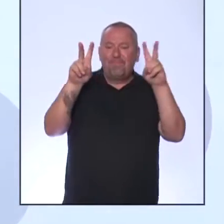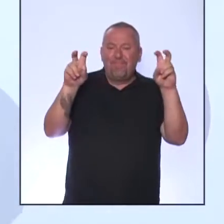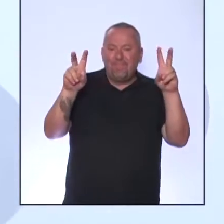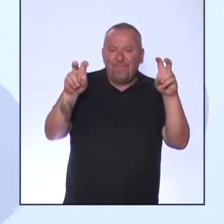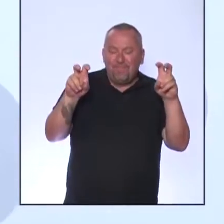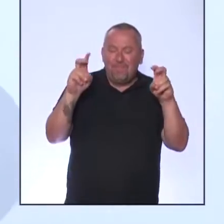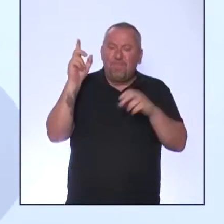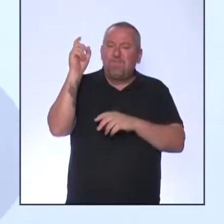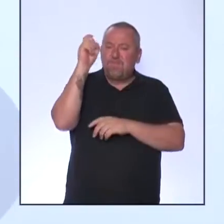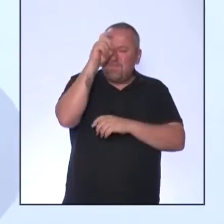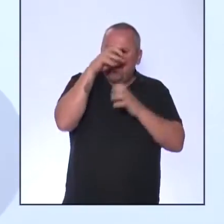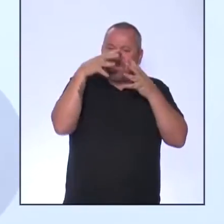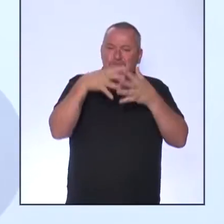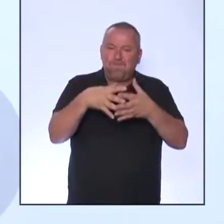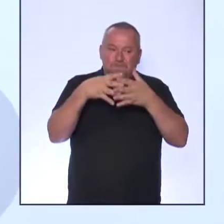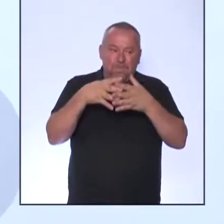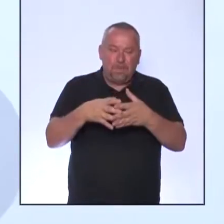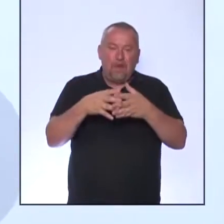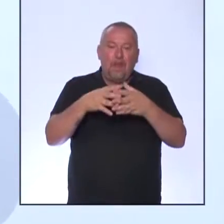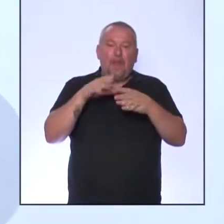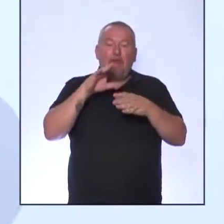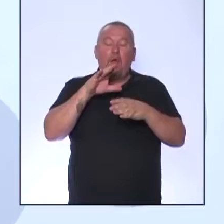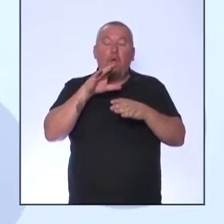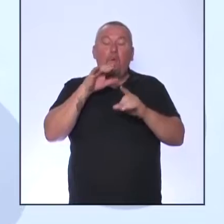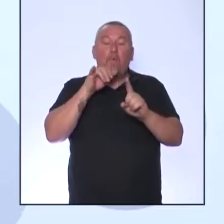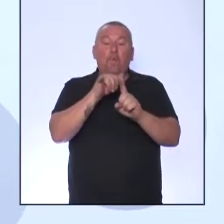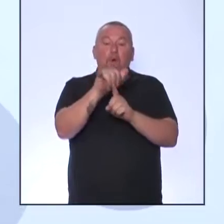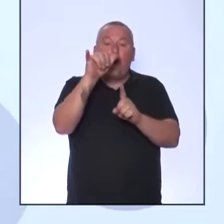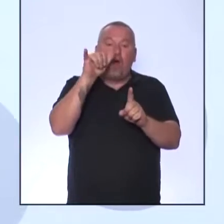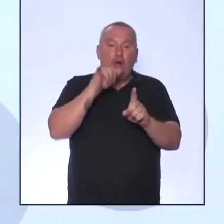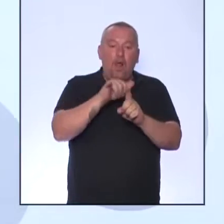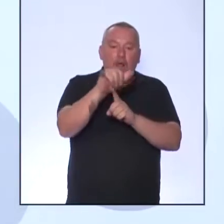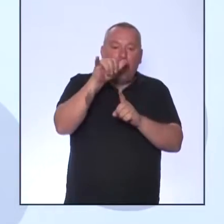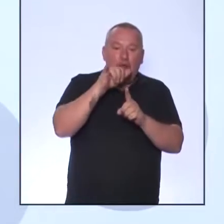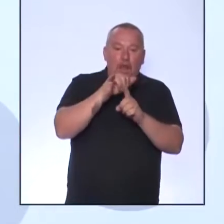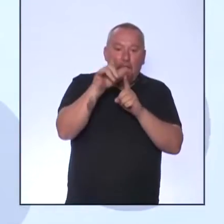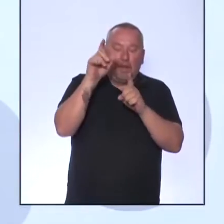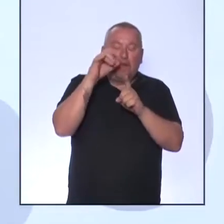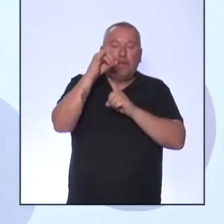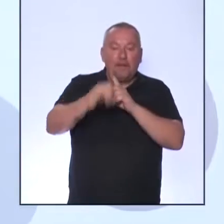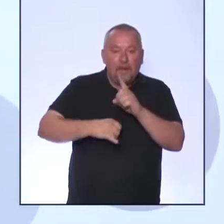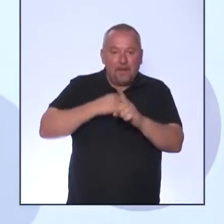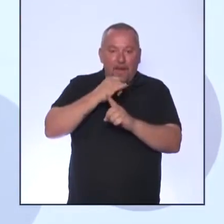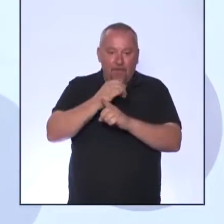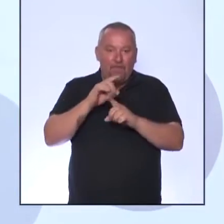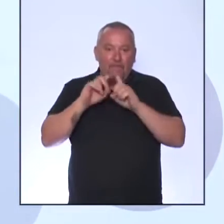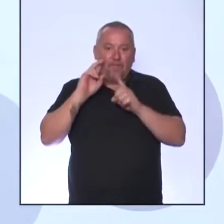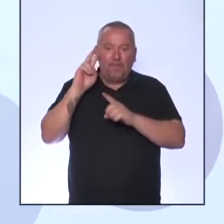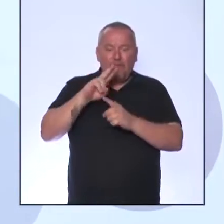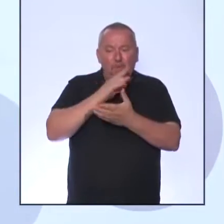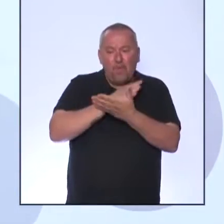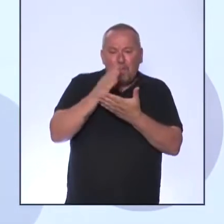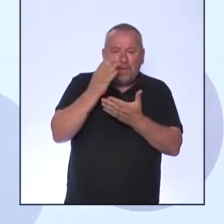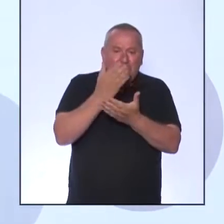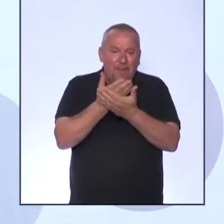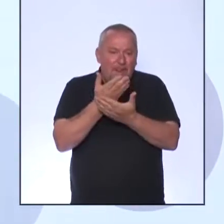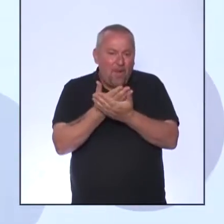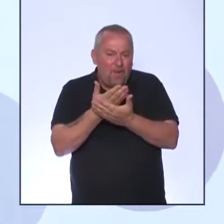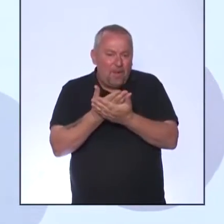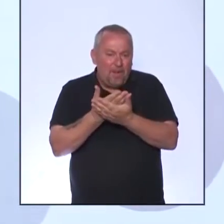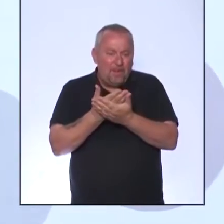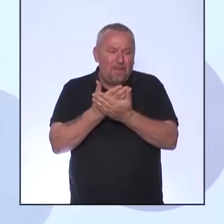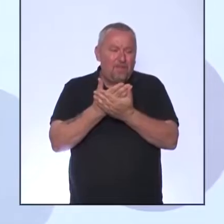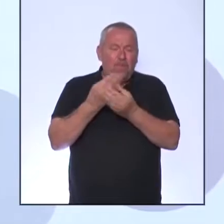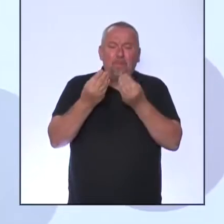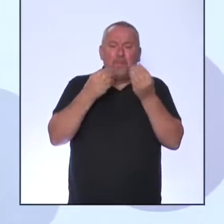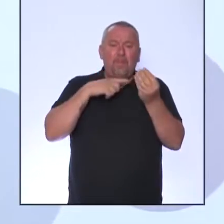tanto complexo, que é o cyberbullying. Mas antes de a gente entrar nesse começo da nossa aula, eu queria te fazer um convite. Como a